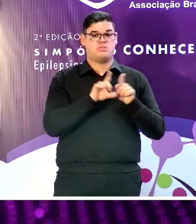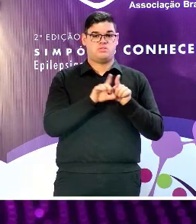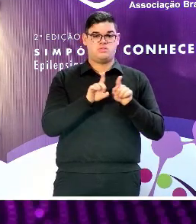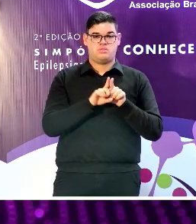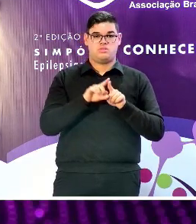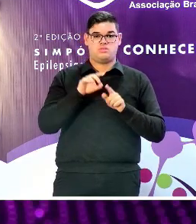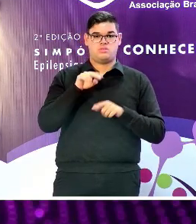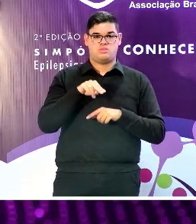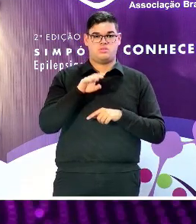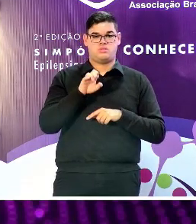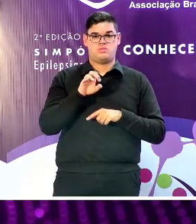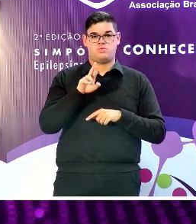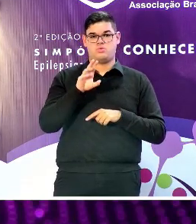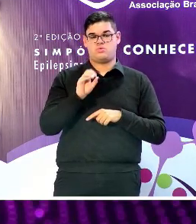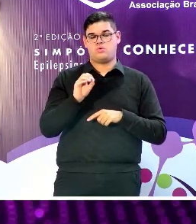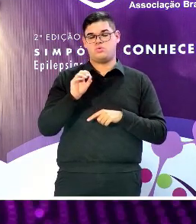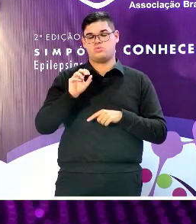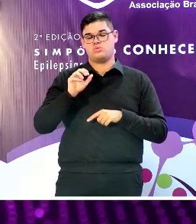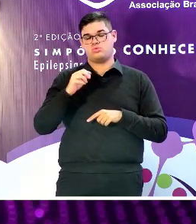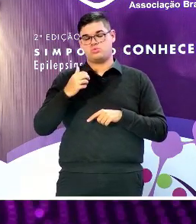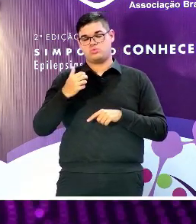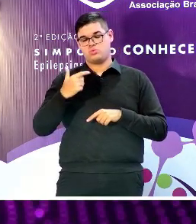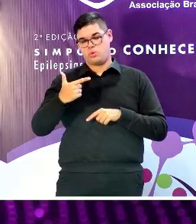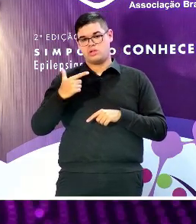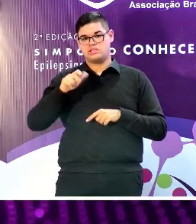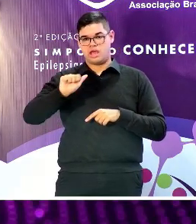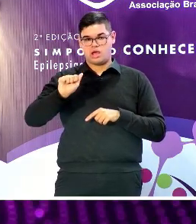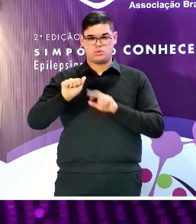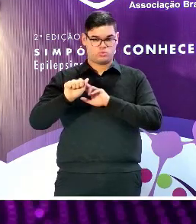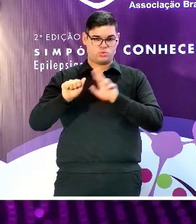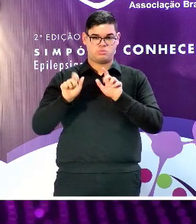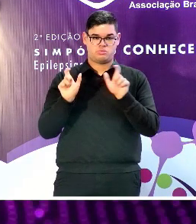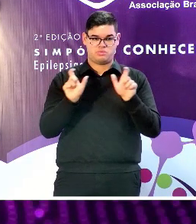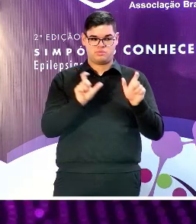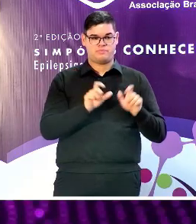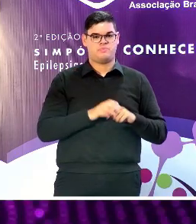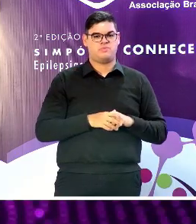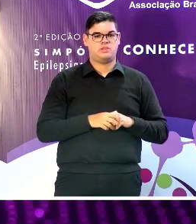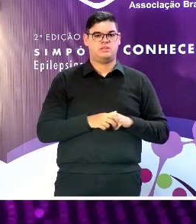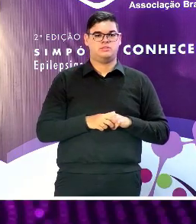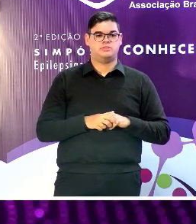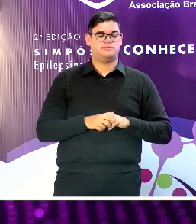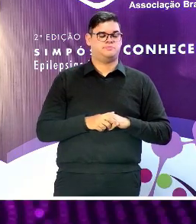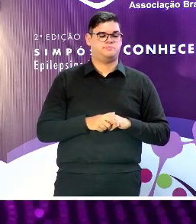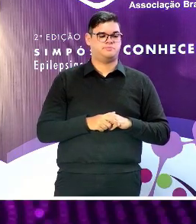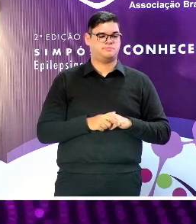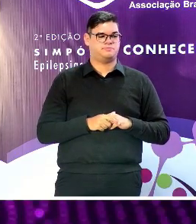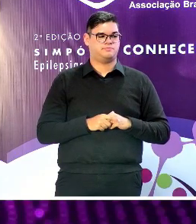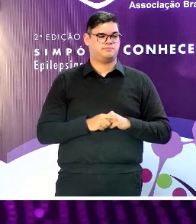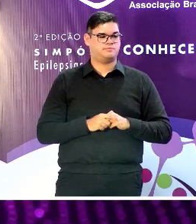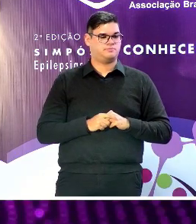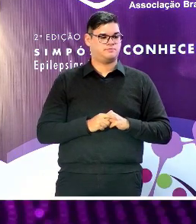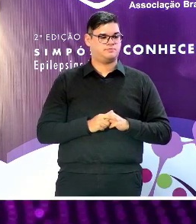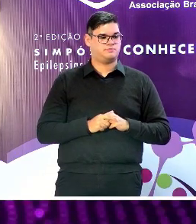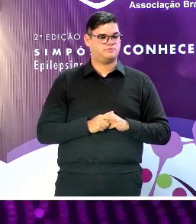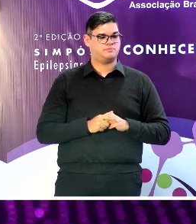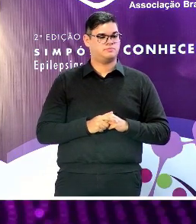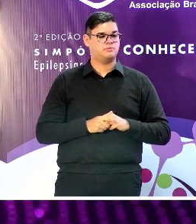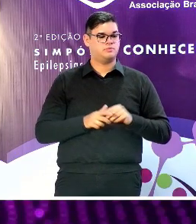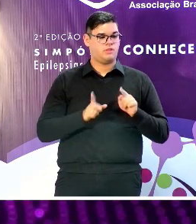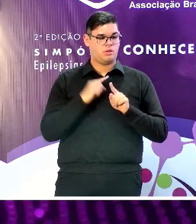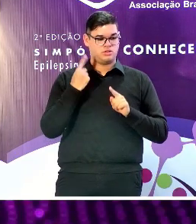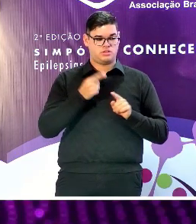neuro2A, né, que também é uma célula neuronal, e está marcadinho aqui, e a gente